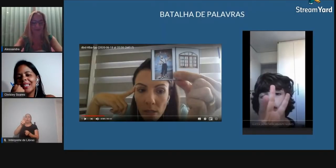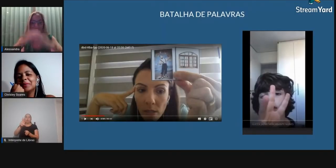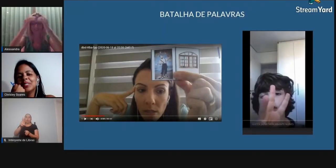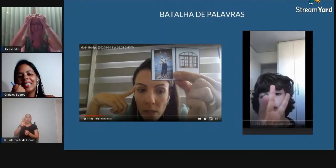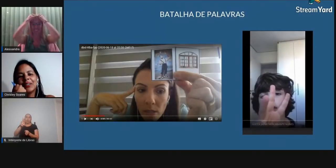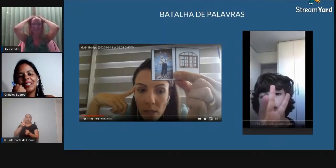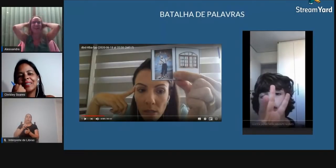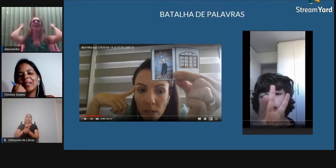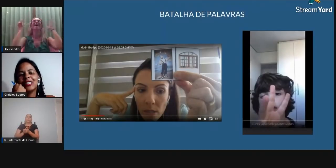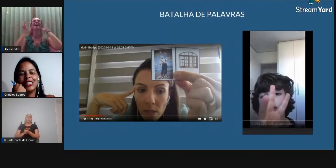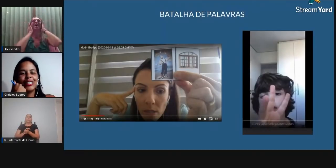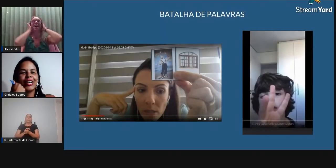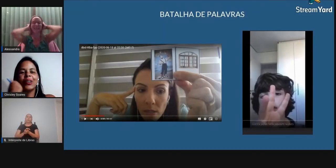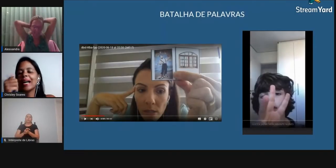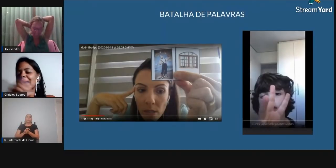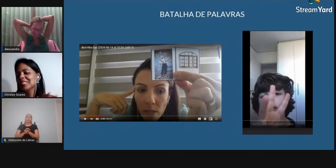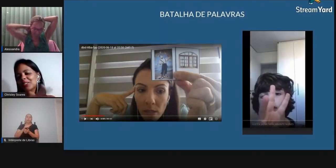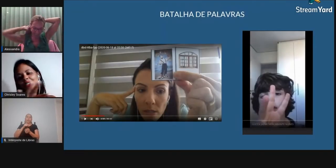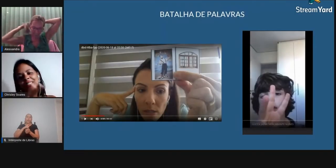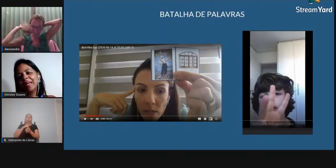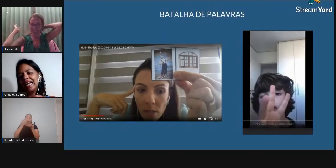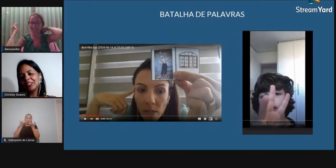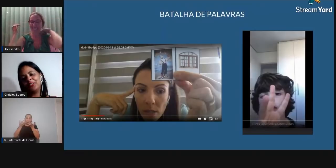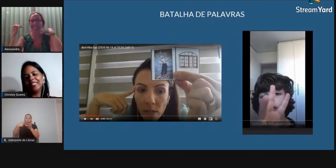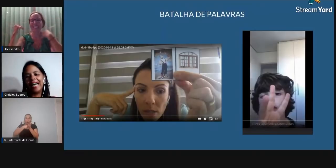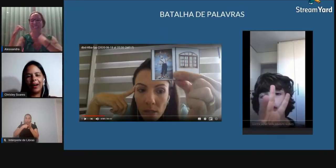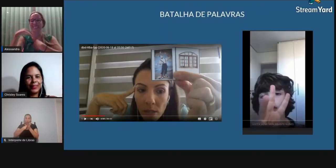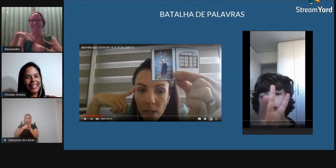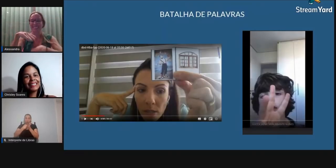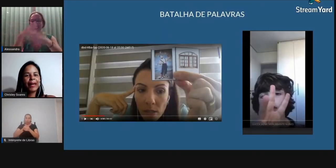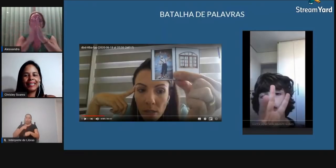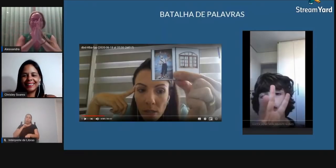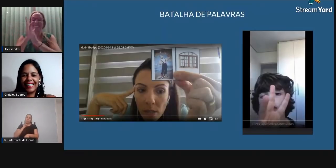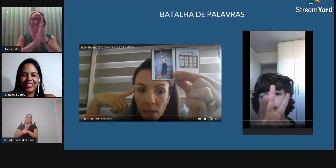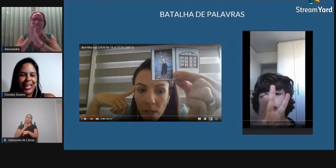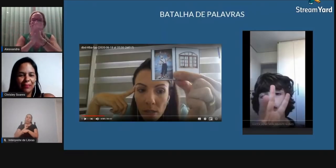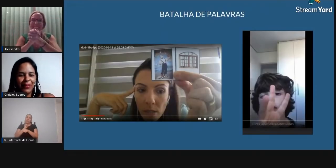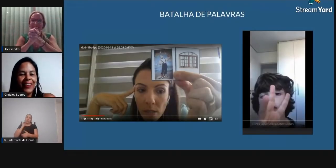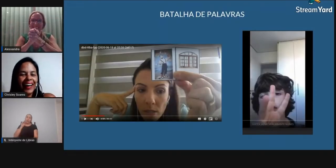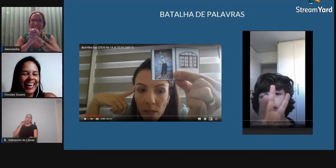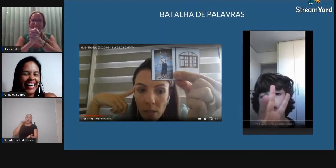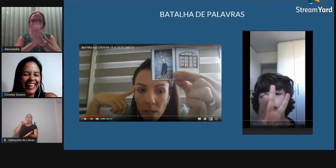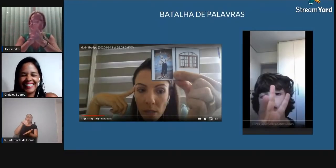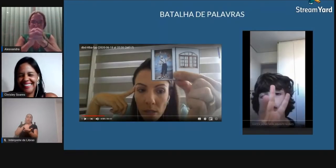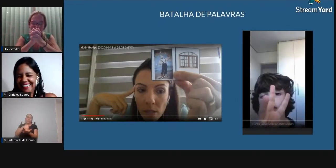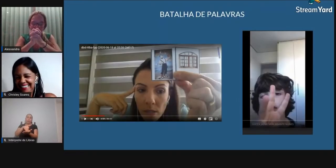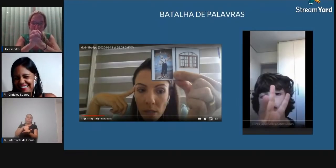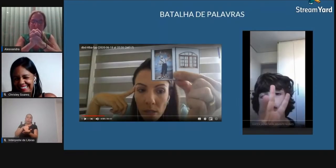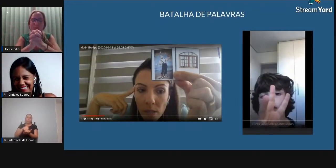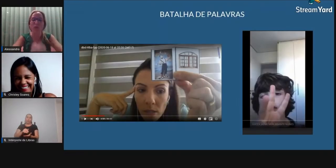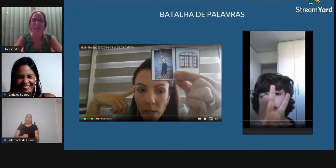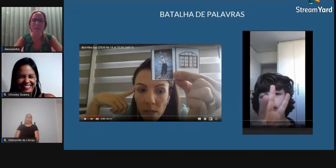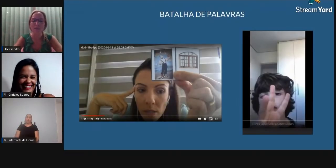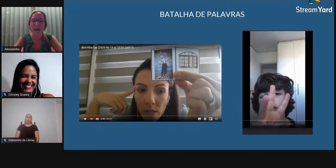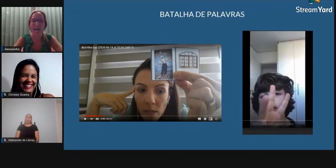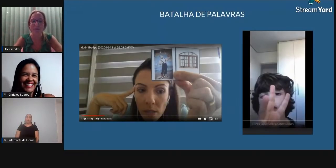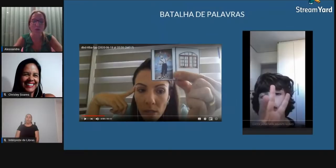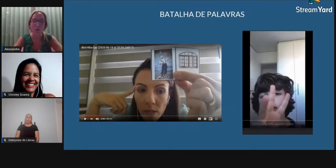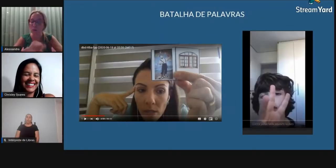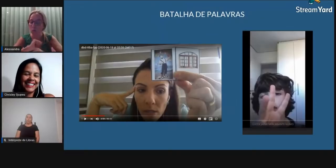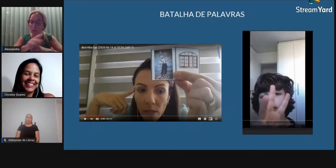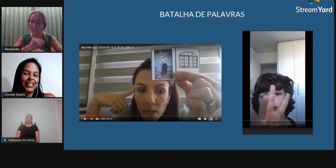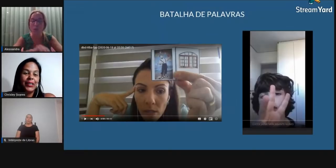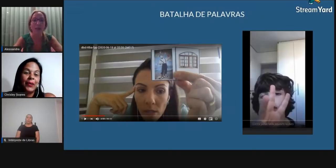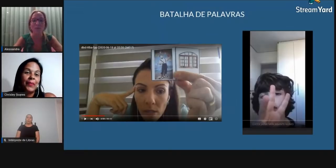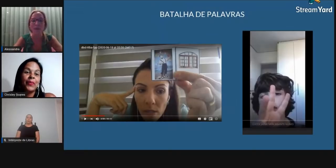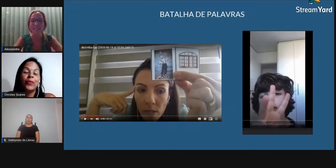Não, pode continuar, porque eu tenho muita coisa para a gente dialogar, mas eu vou esperar no final, 10 para 7, tá bom? Na hora que for, você me fala, viu?